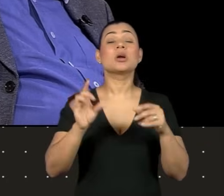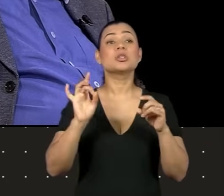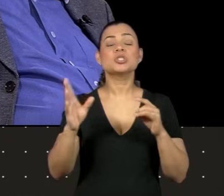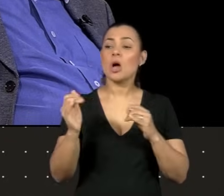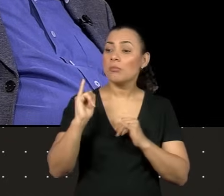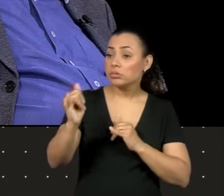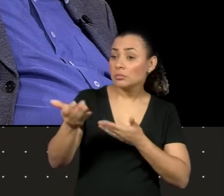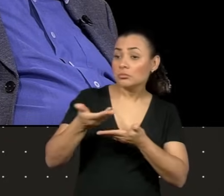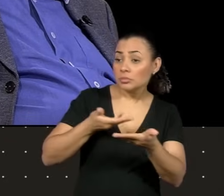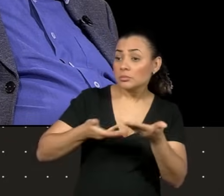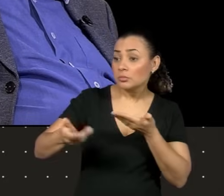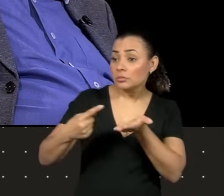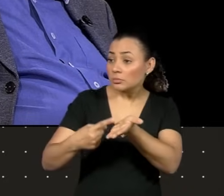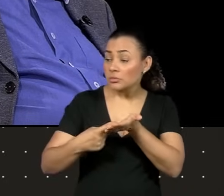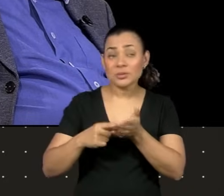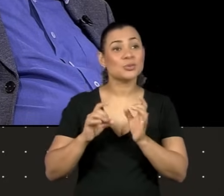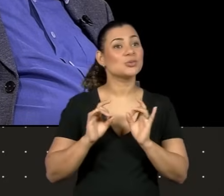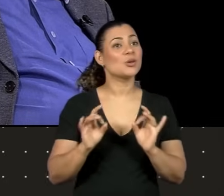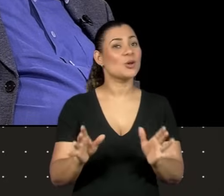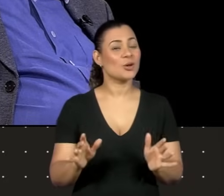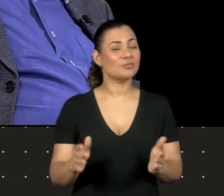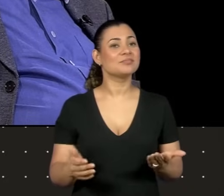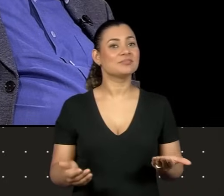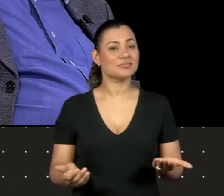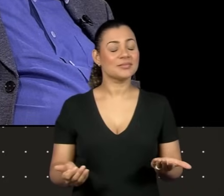tudo realizado